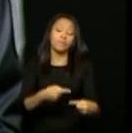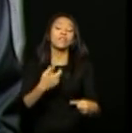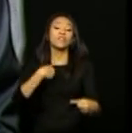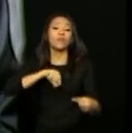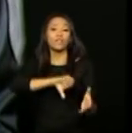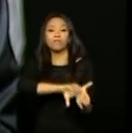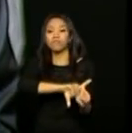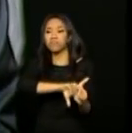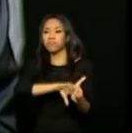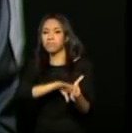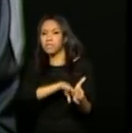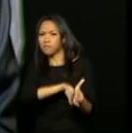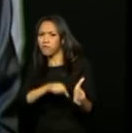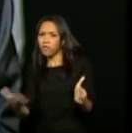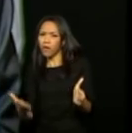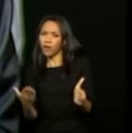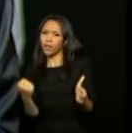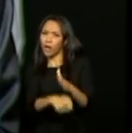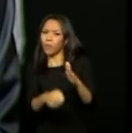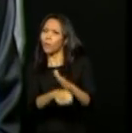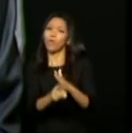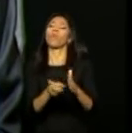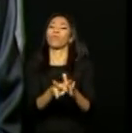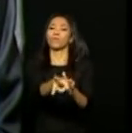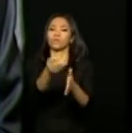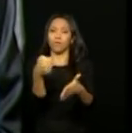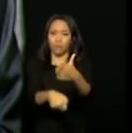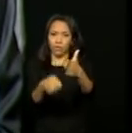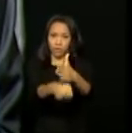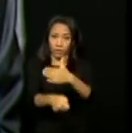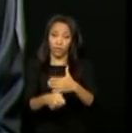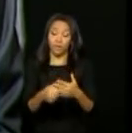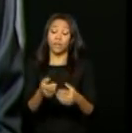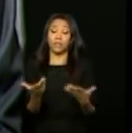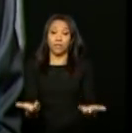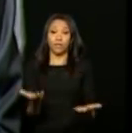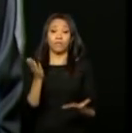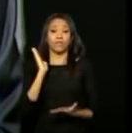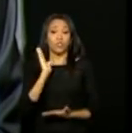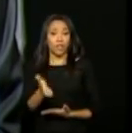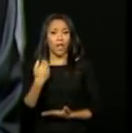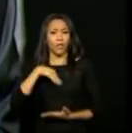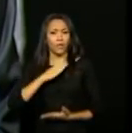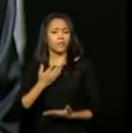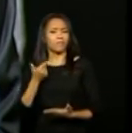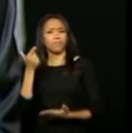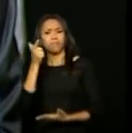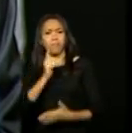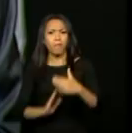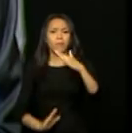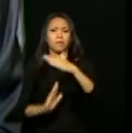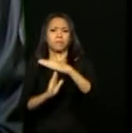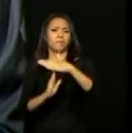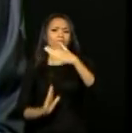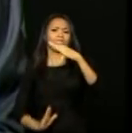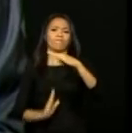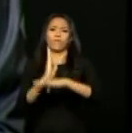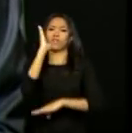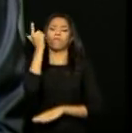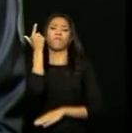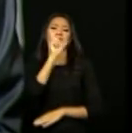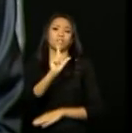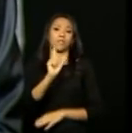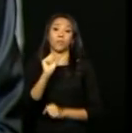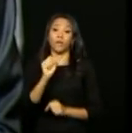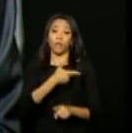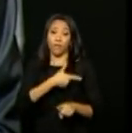luta. Nosso projeto coletivo de nação já superou barreiras históricas. Estamos vencendo a